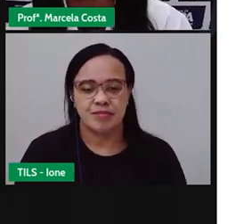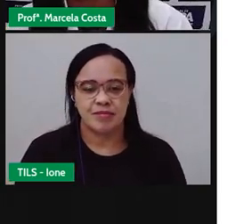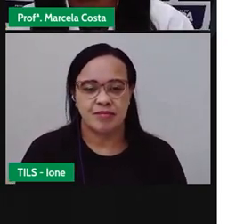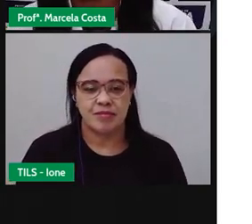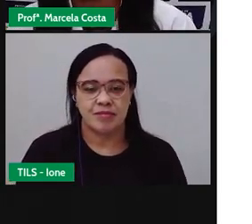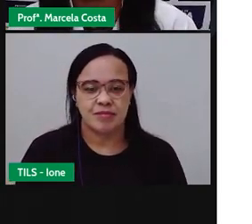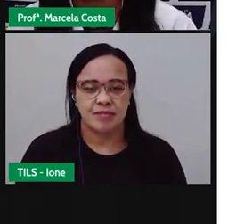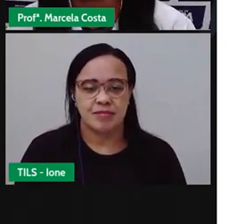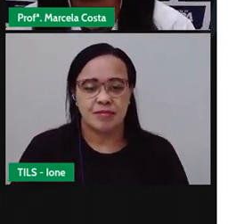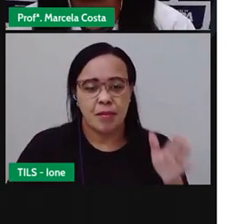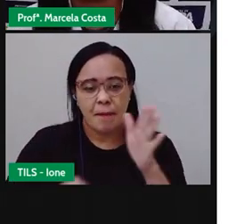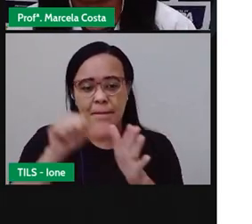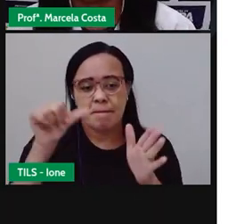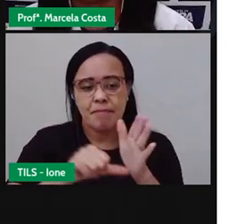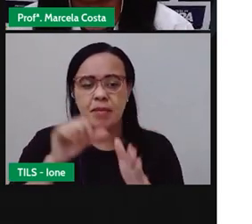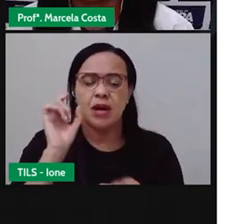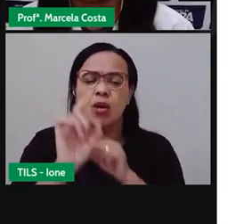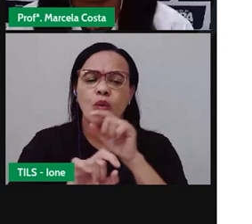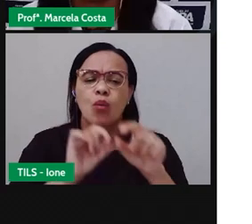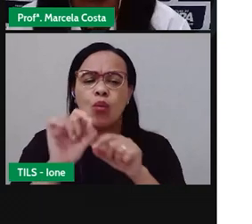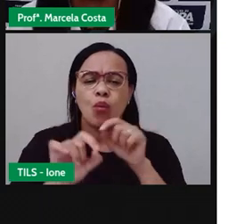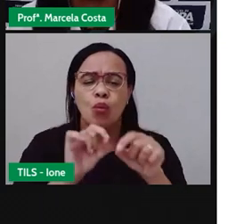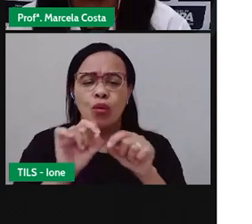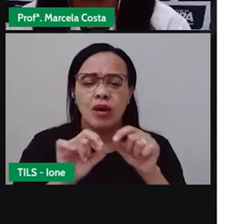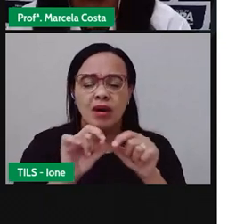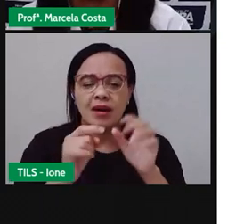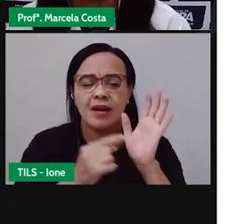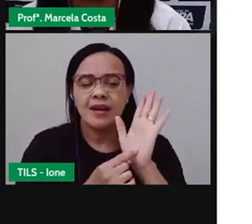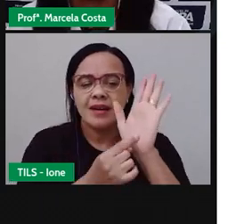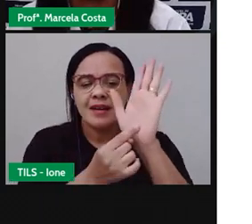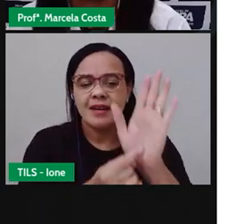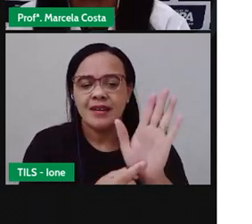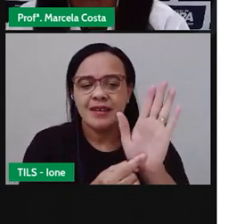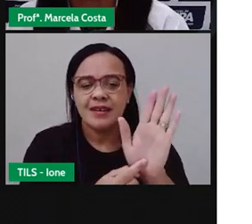vamos lá o que que essa primeira imagem aqui está representado